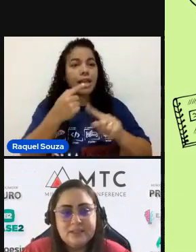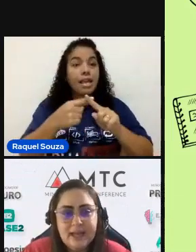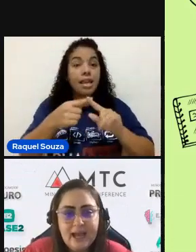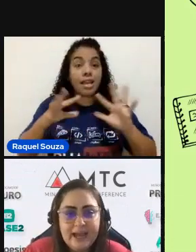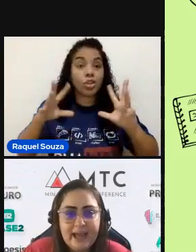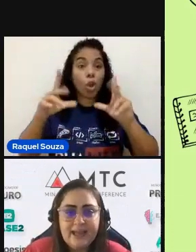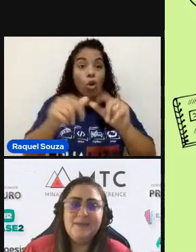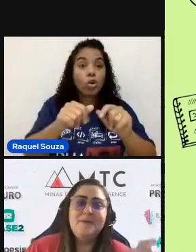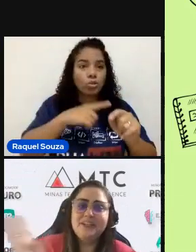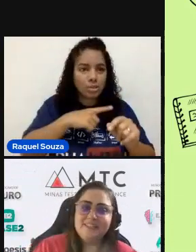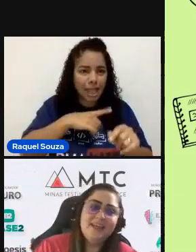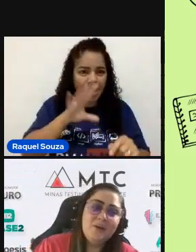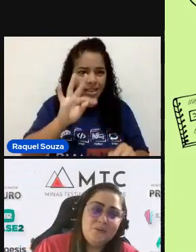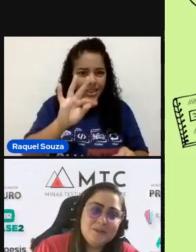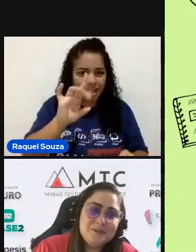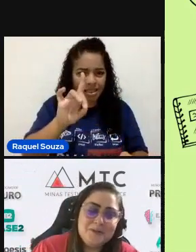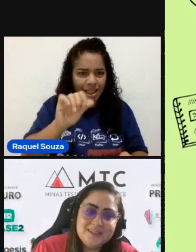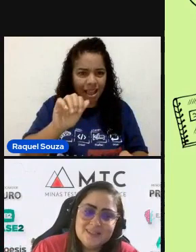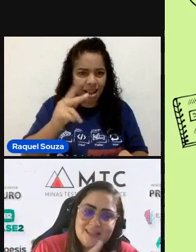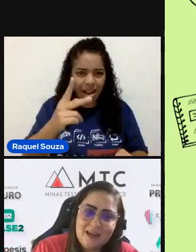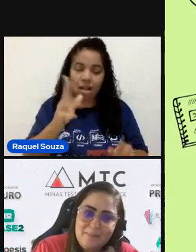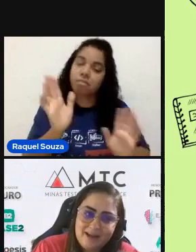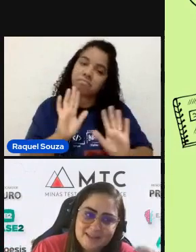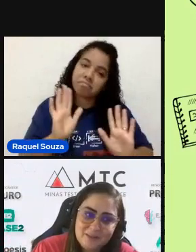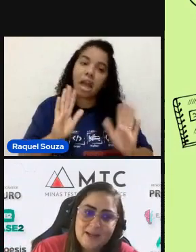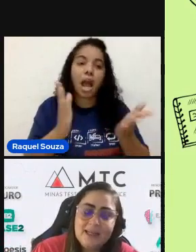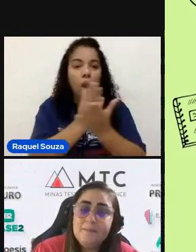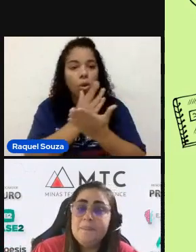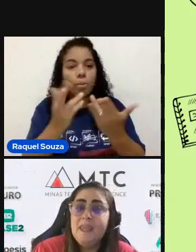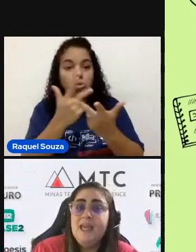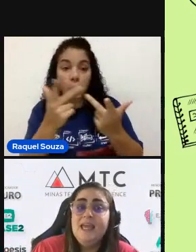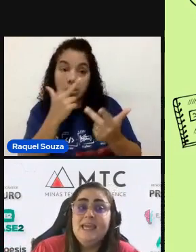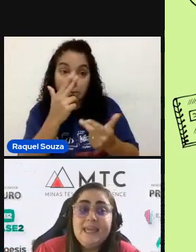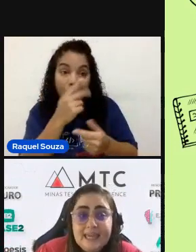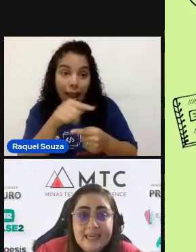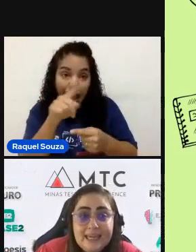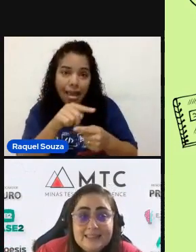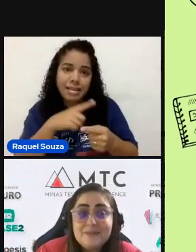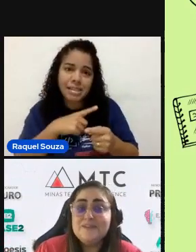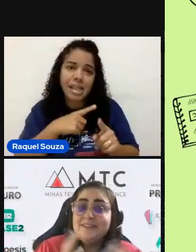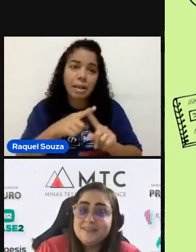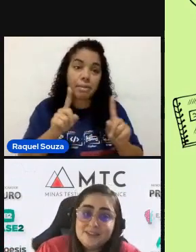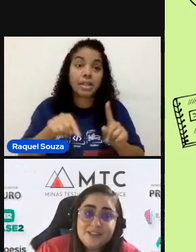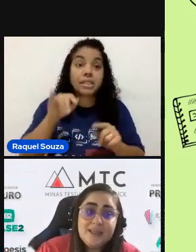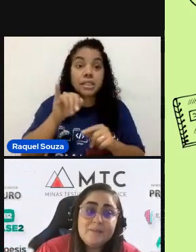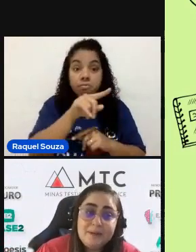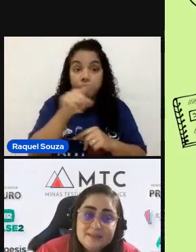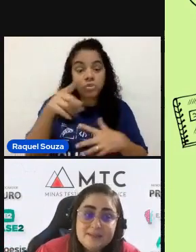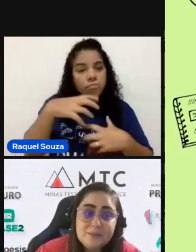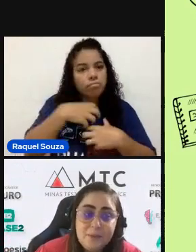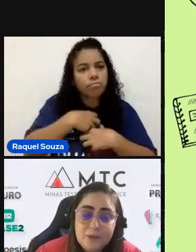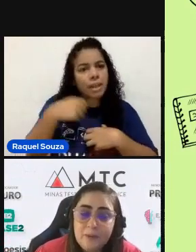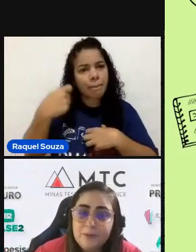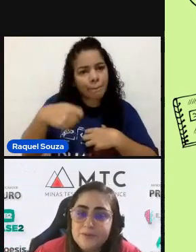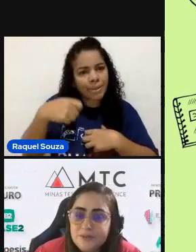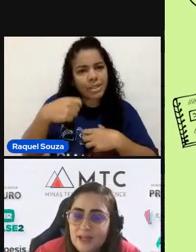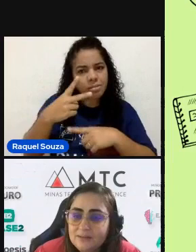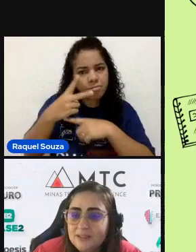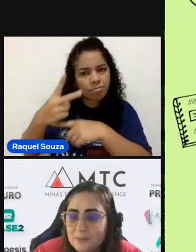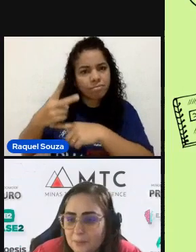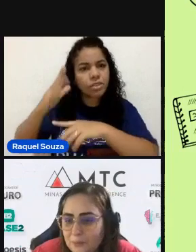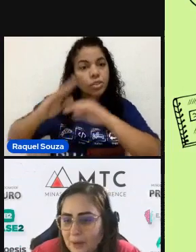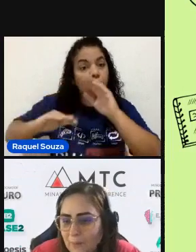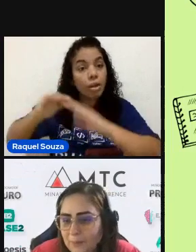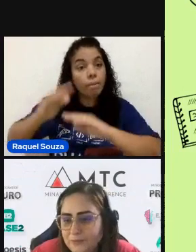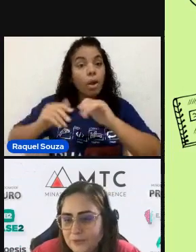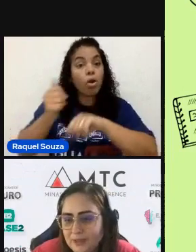mundo tem TDAH, embora tenha algumas coisas que apareçam ali. E que, se vocês sentirem que precisam procurar um profissional,